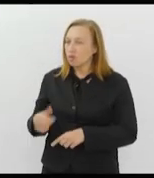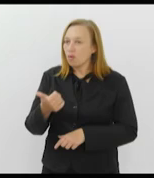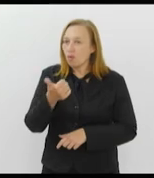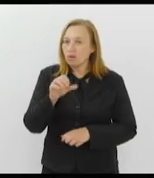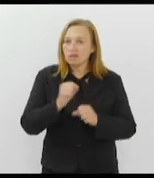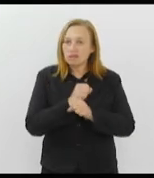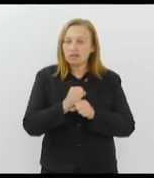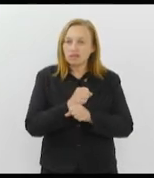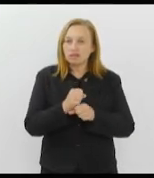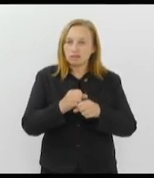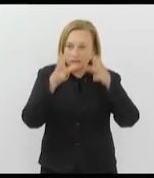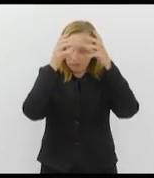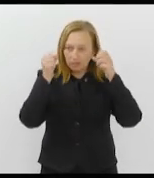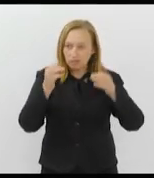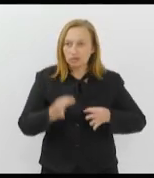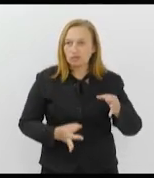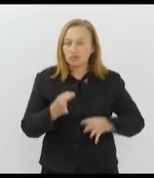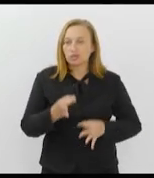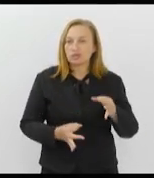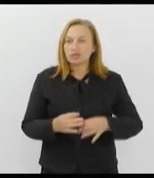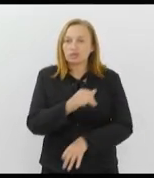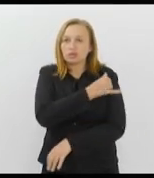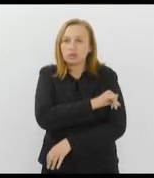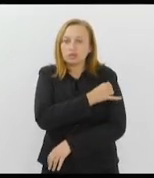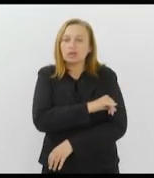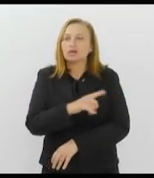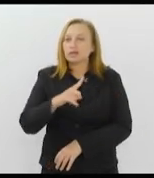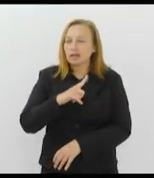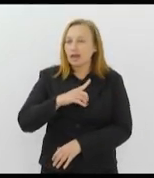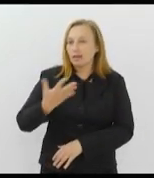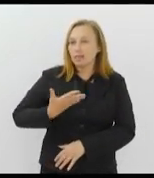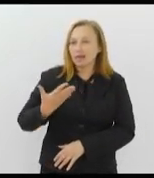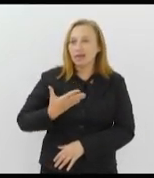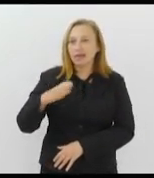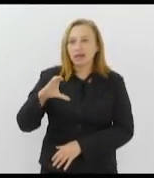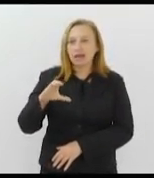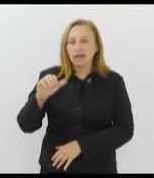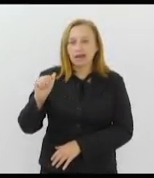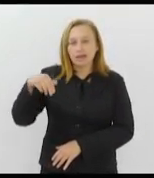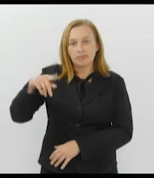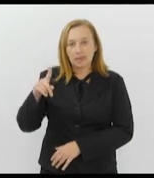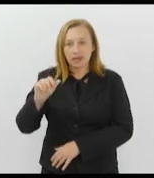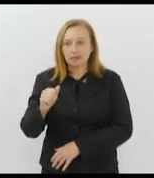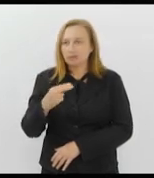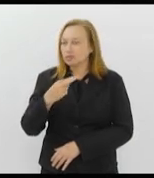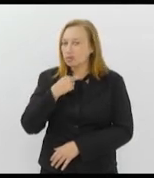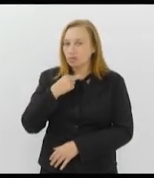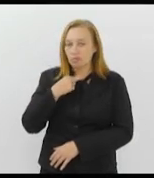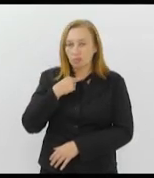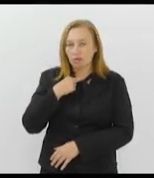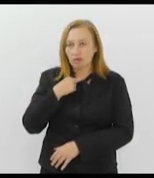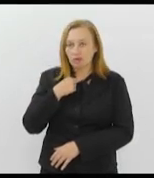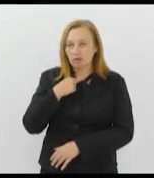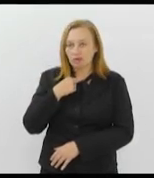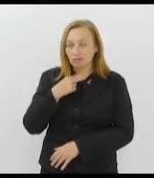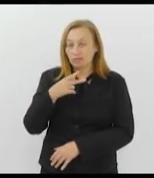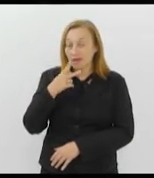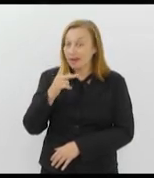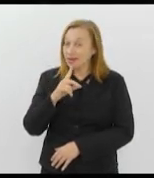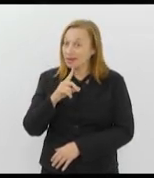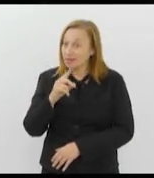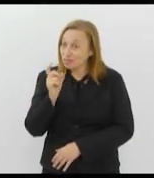Janeiro, e tem aqui minha colega Camila, aqui, que não pode negar, que a gente compreende